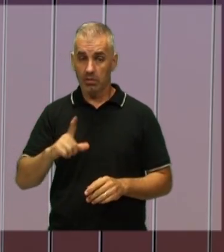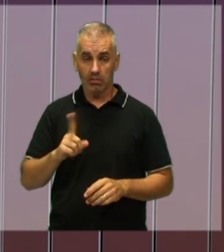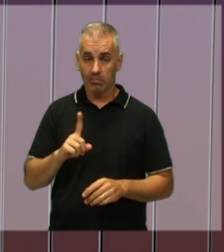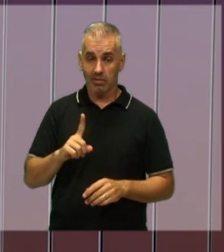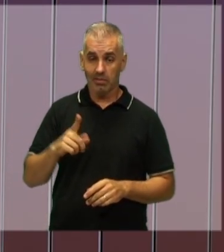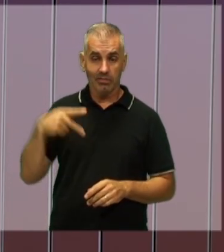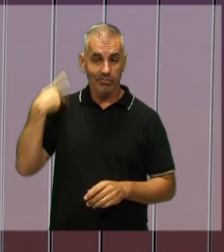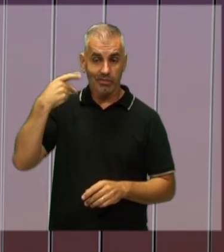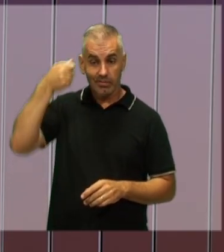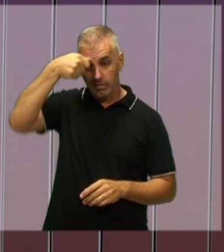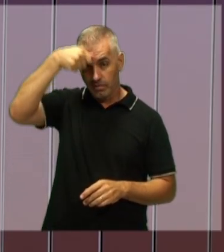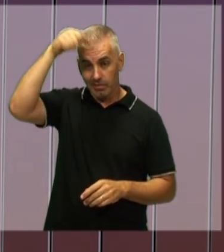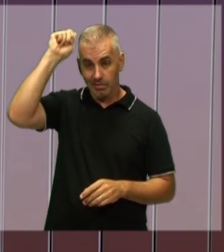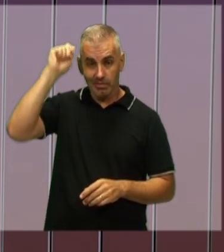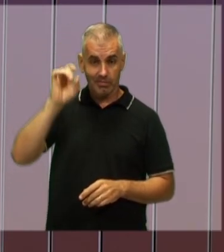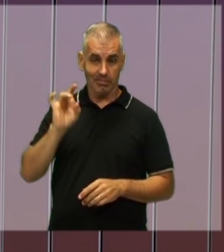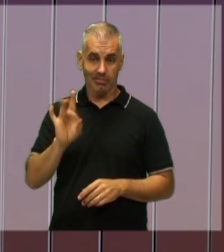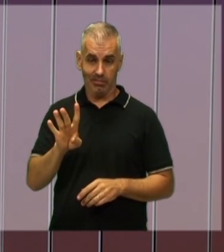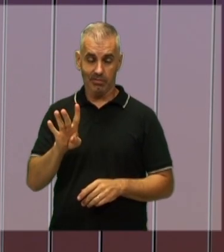Constituição já diz